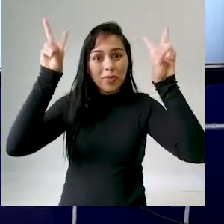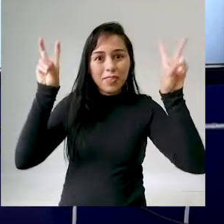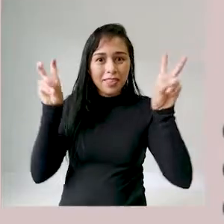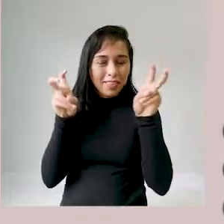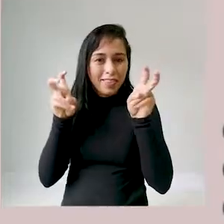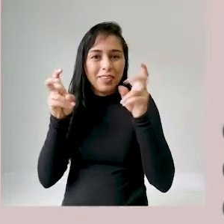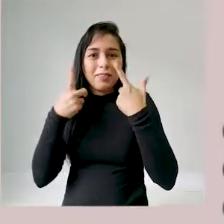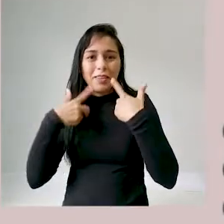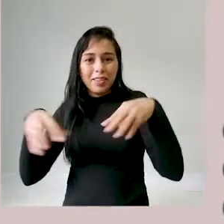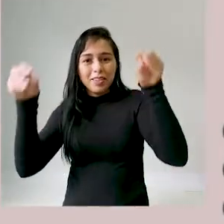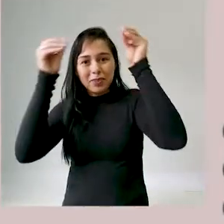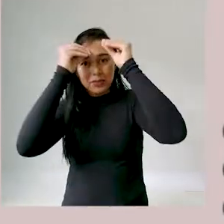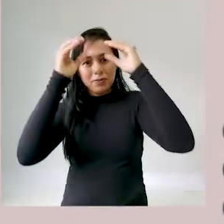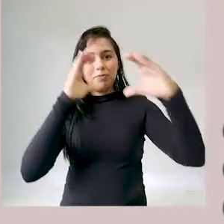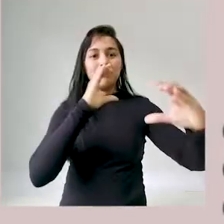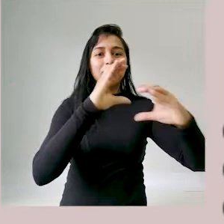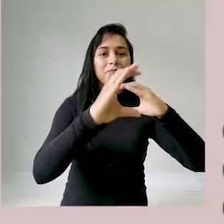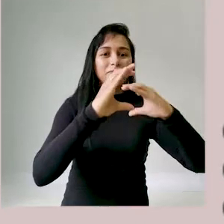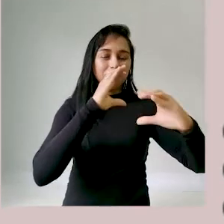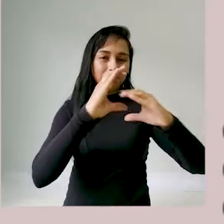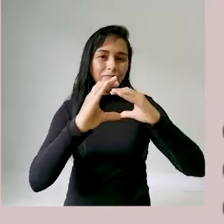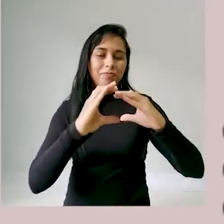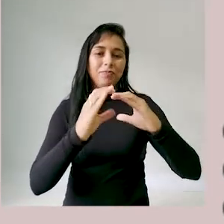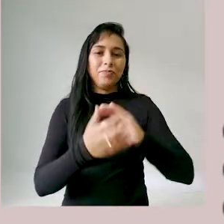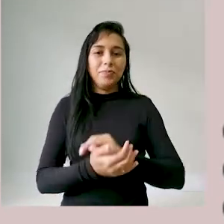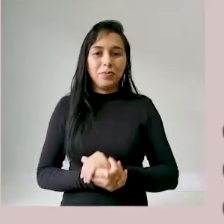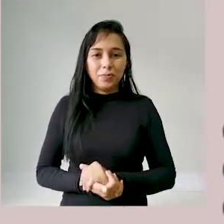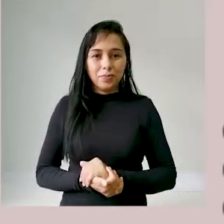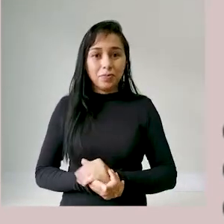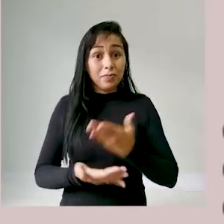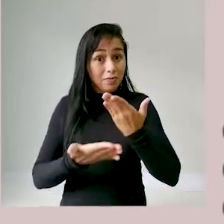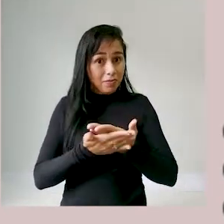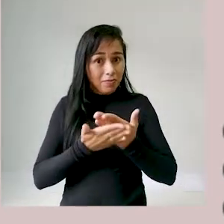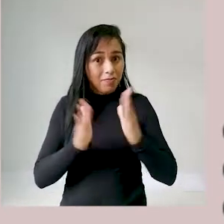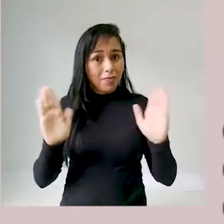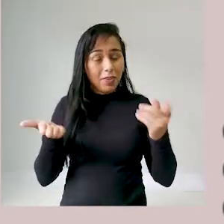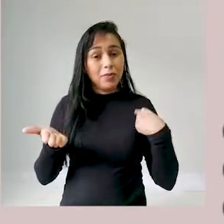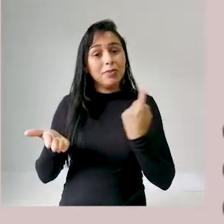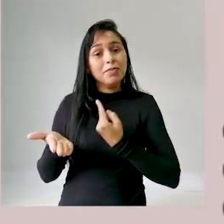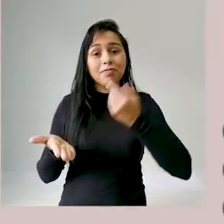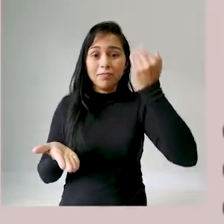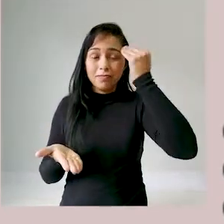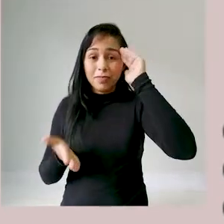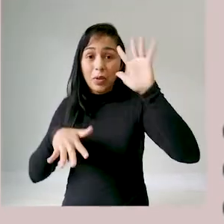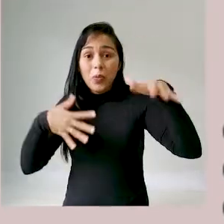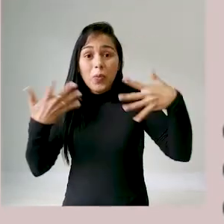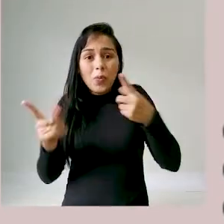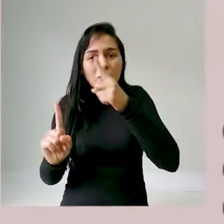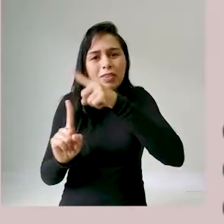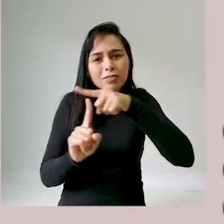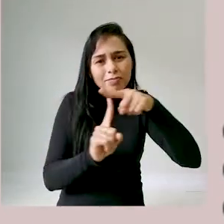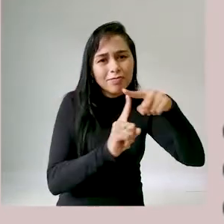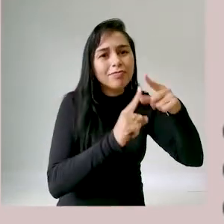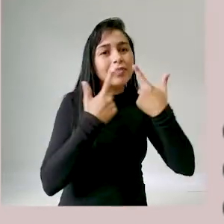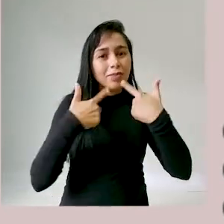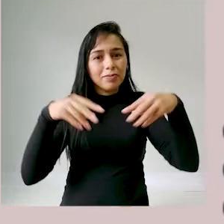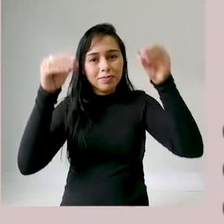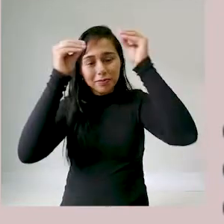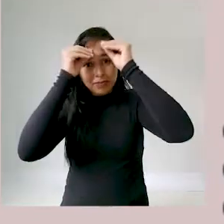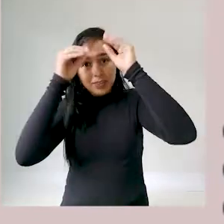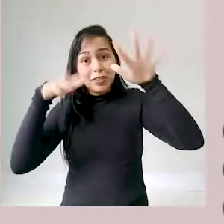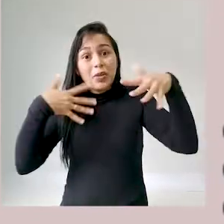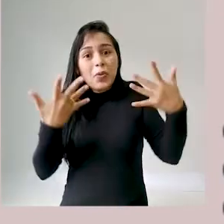comunicação. Na nossa aula de hoje, vamos entender quais são os tipos de linguagem e quais são os elementos que compõem o